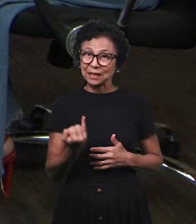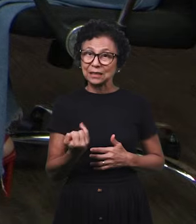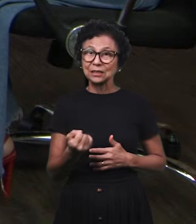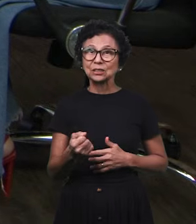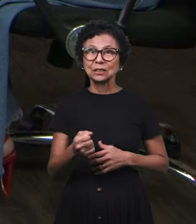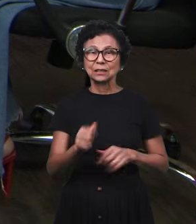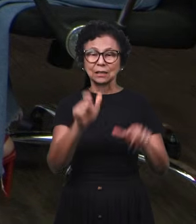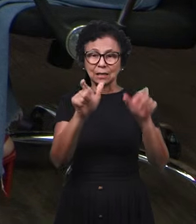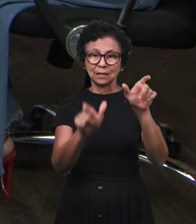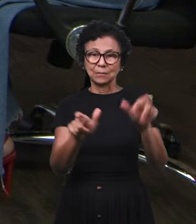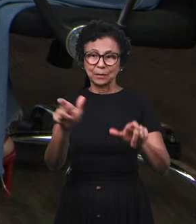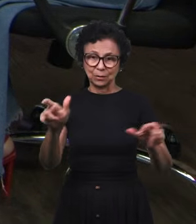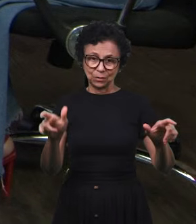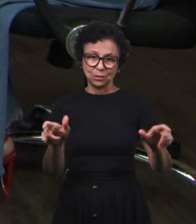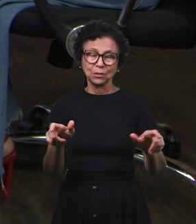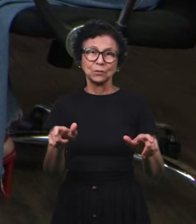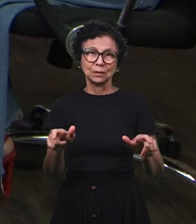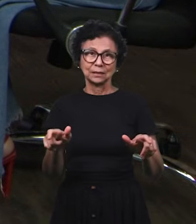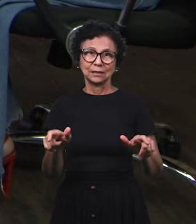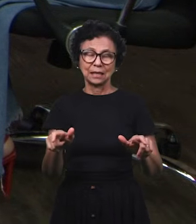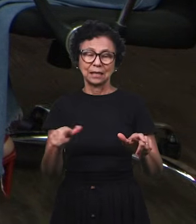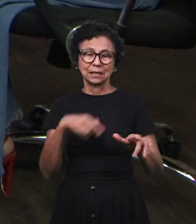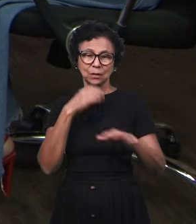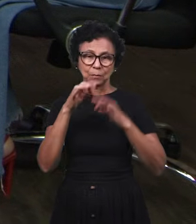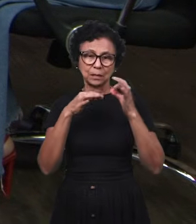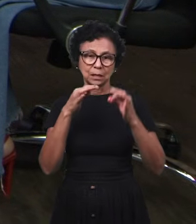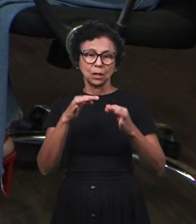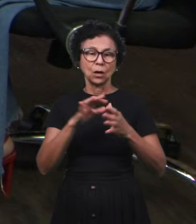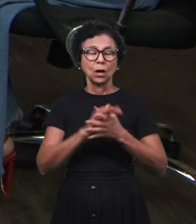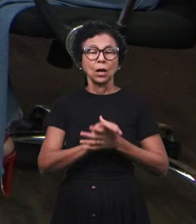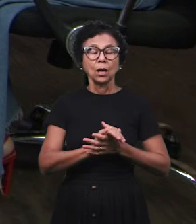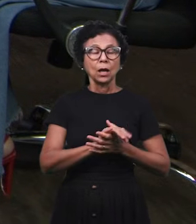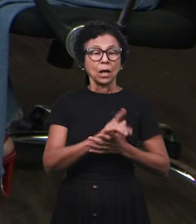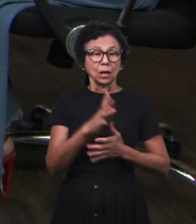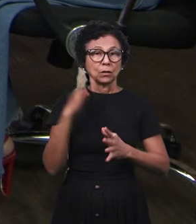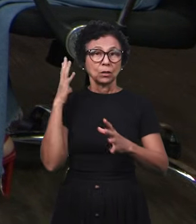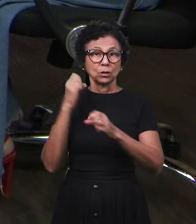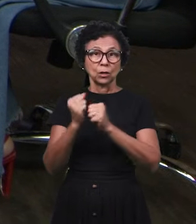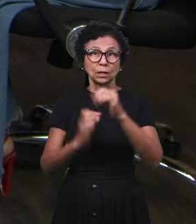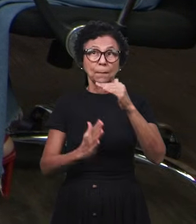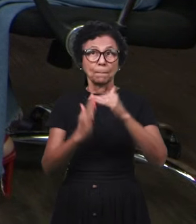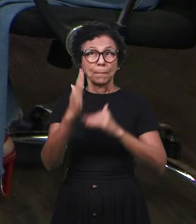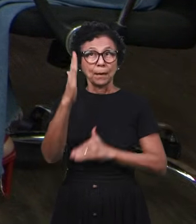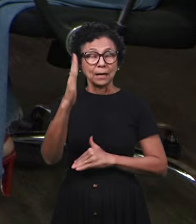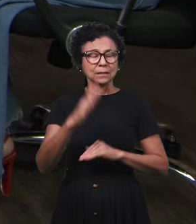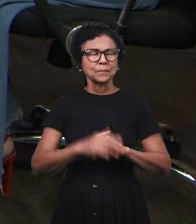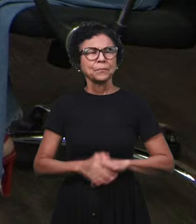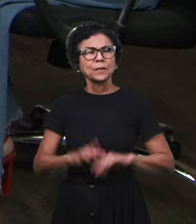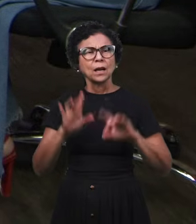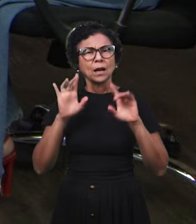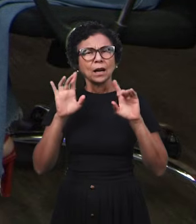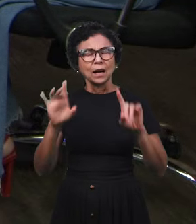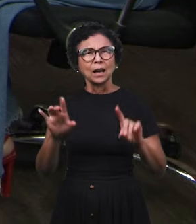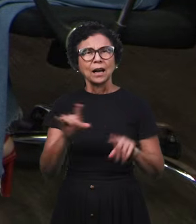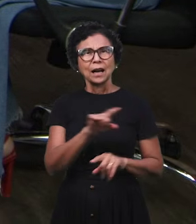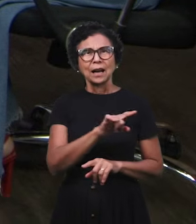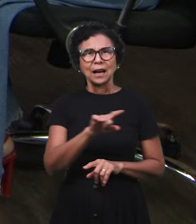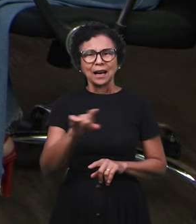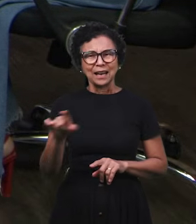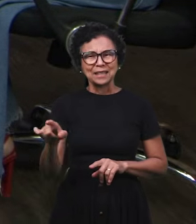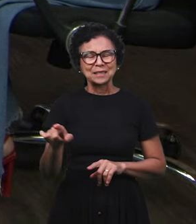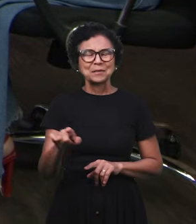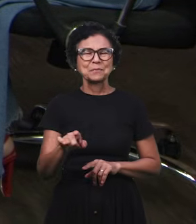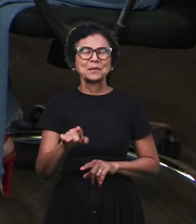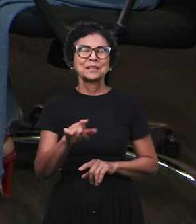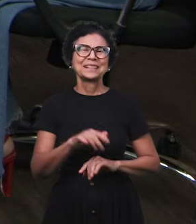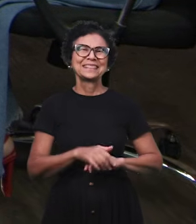também tirei uma nota máxima, a banca falou assim, olha, o que mais nos chamou a atenção foi a organização e